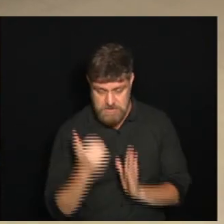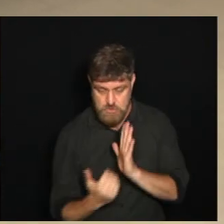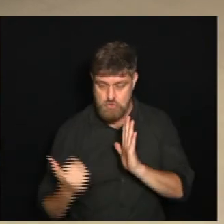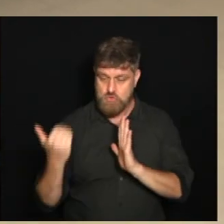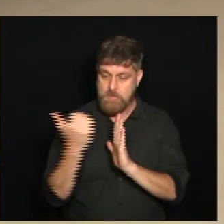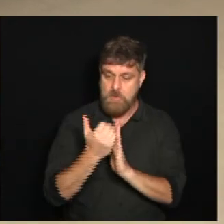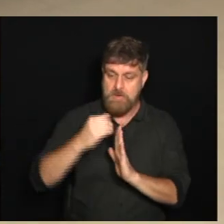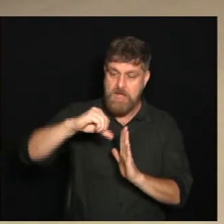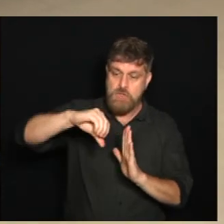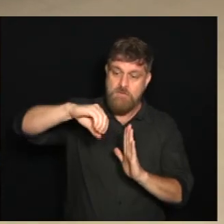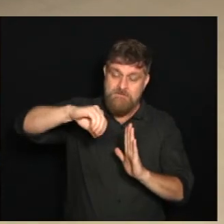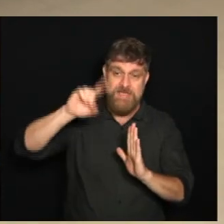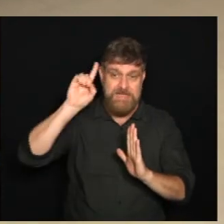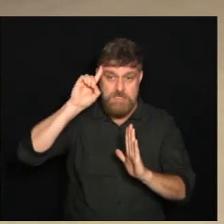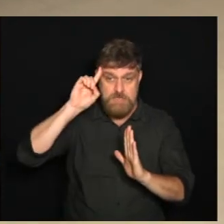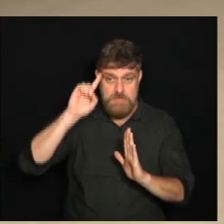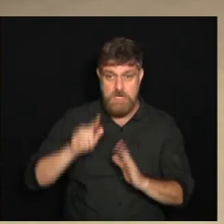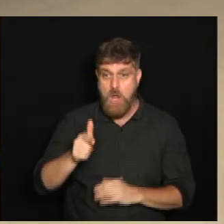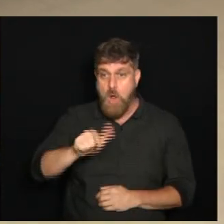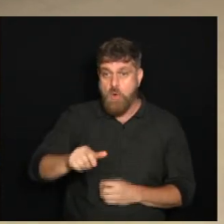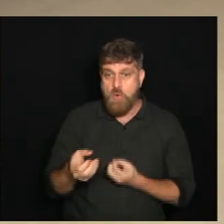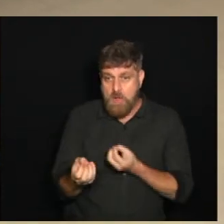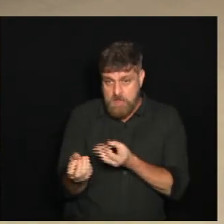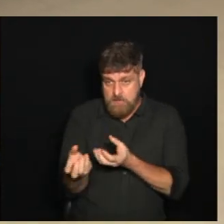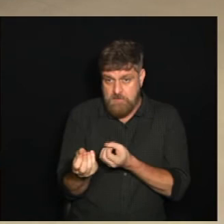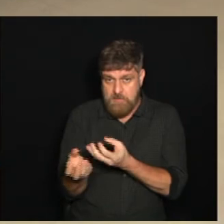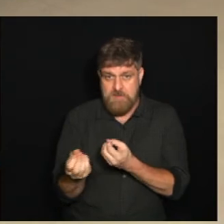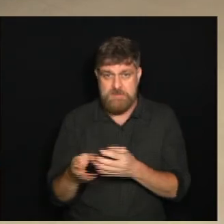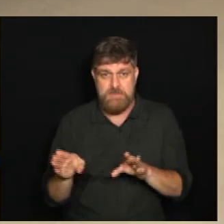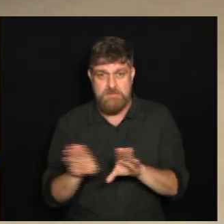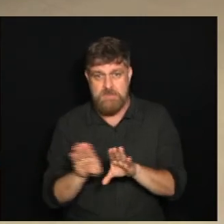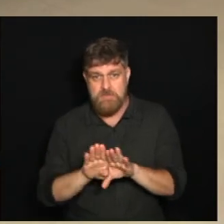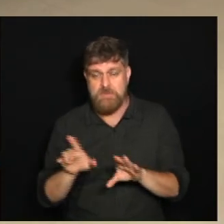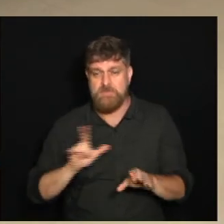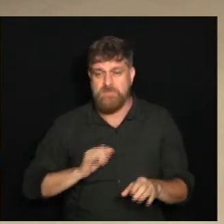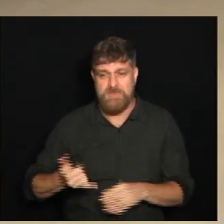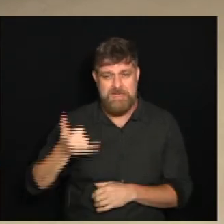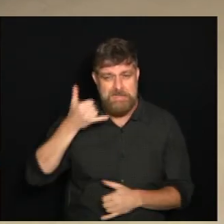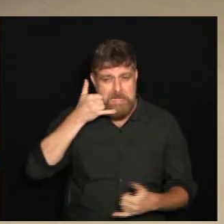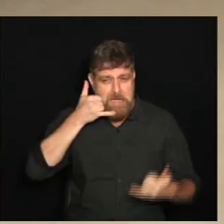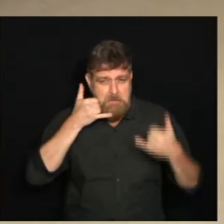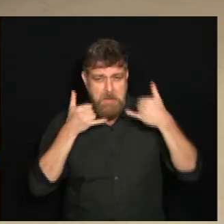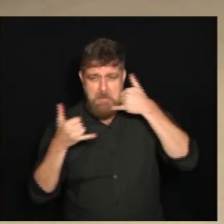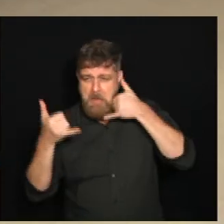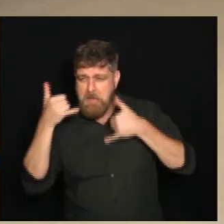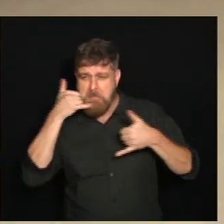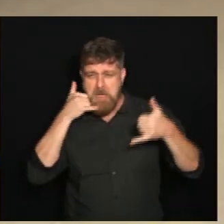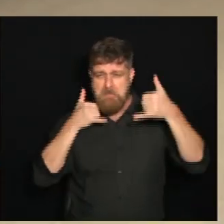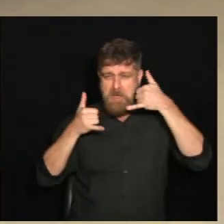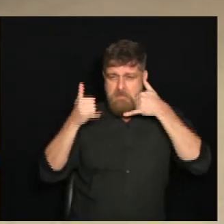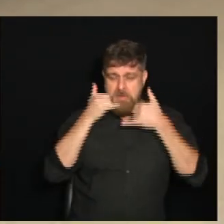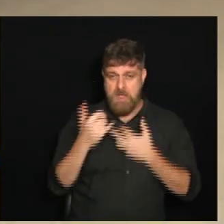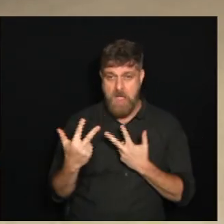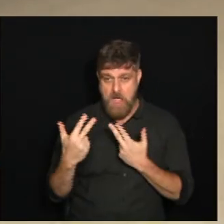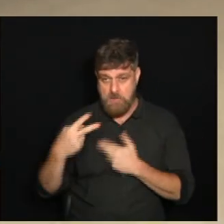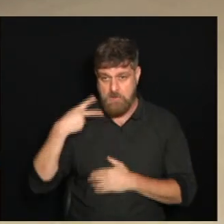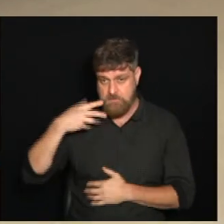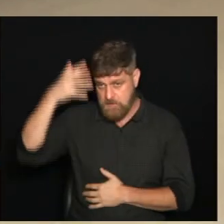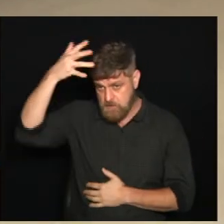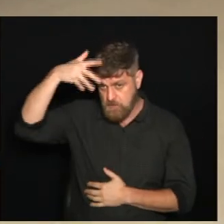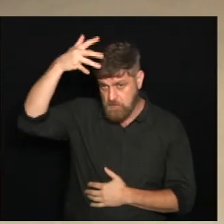dias. E uma outra informação também, acho que eu recebi muitas ligações, assim como também o vereador Rodrigo da